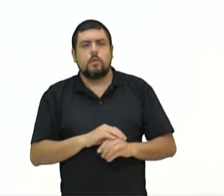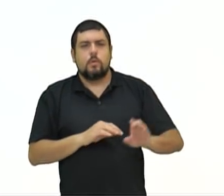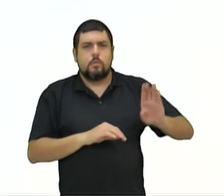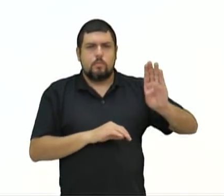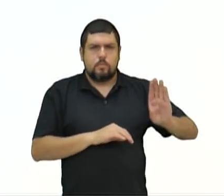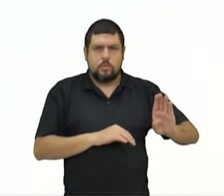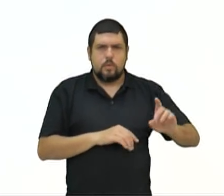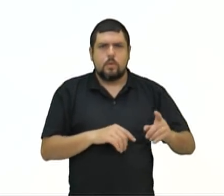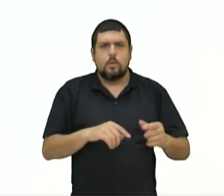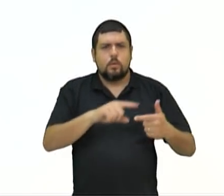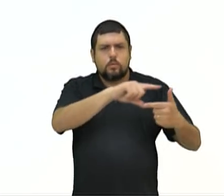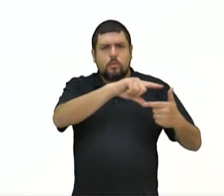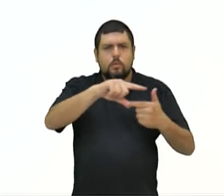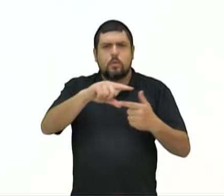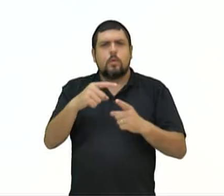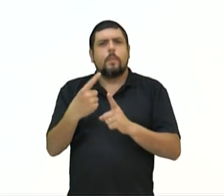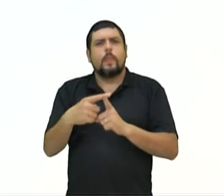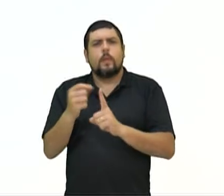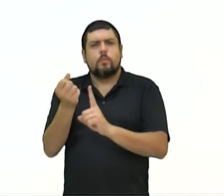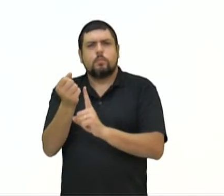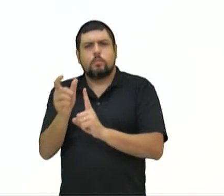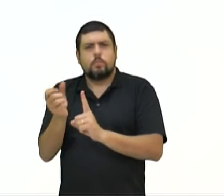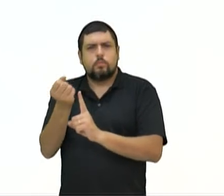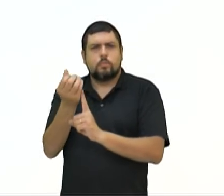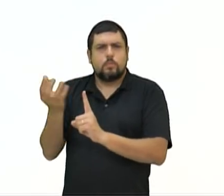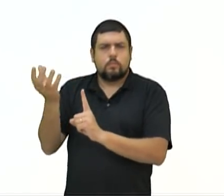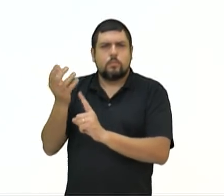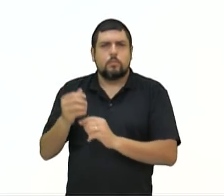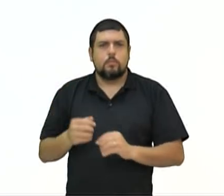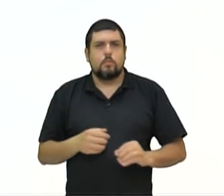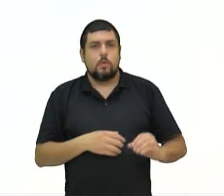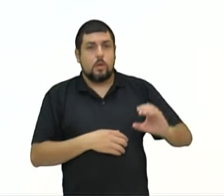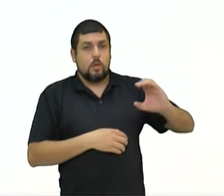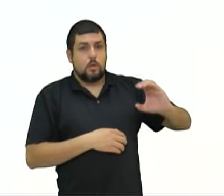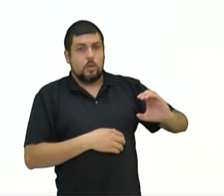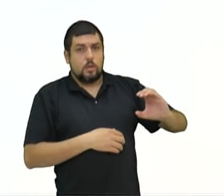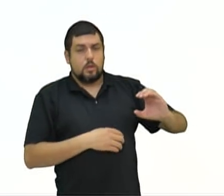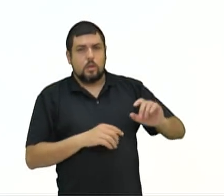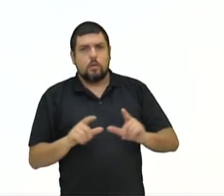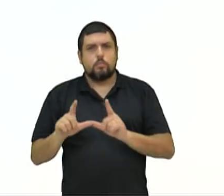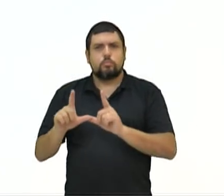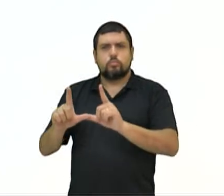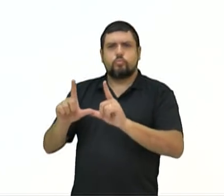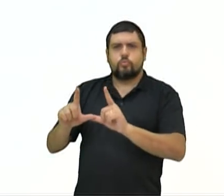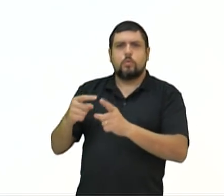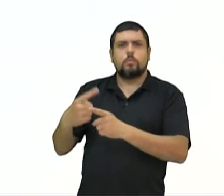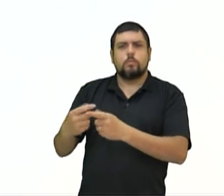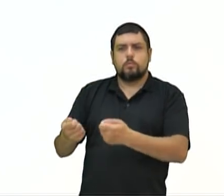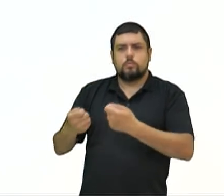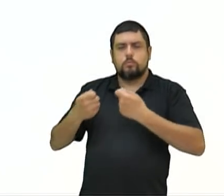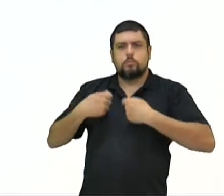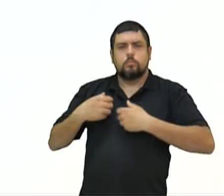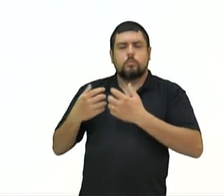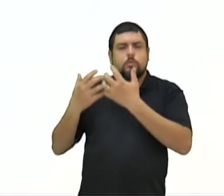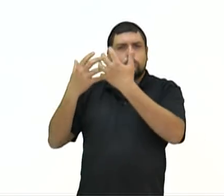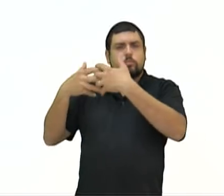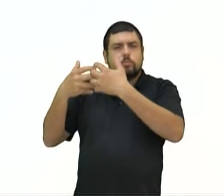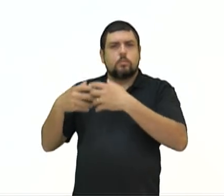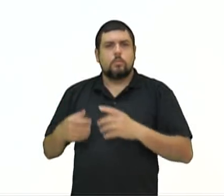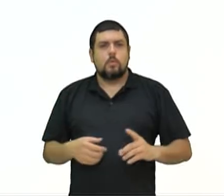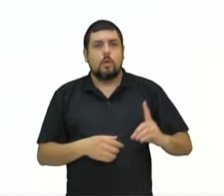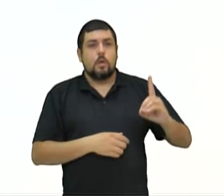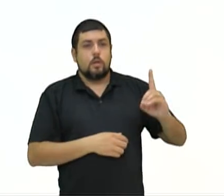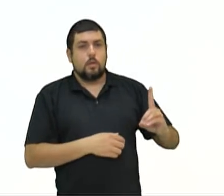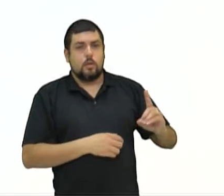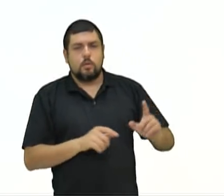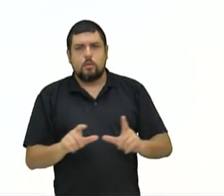não verbal? C, charge, pois promove uma reflexão sobre o aquecimento global. Ou D, charge, apesar